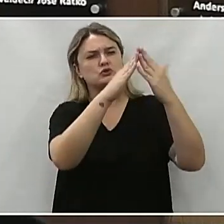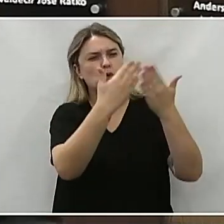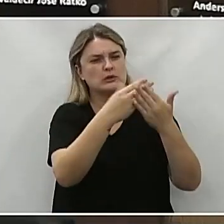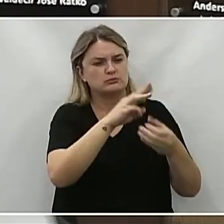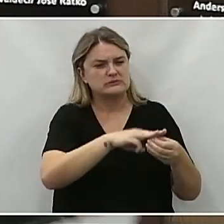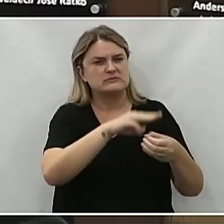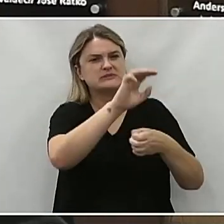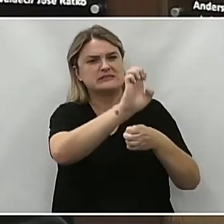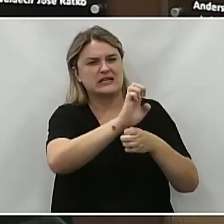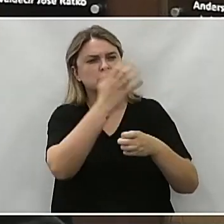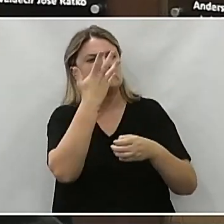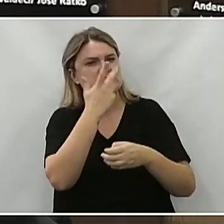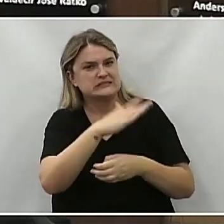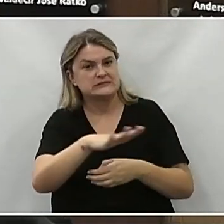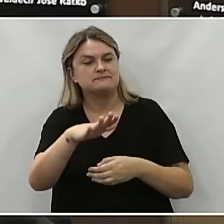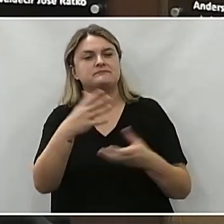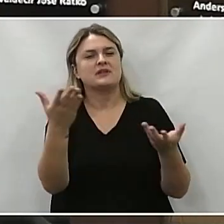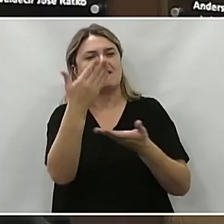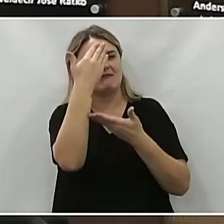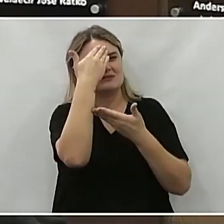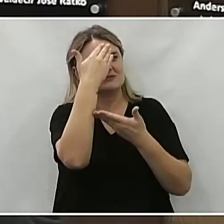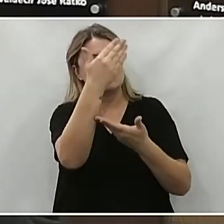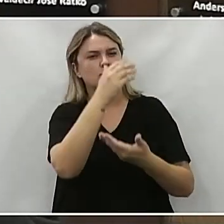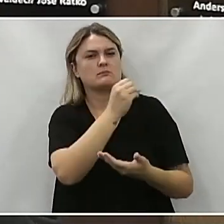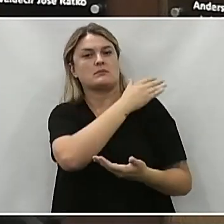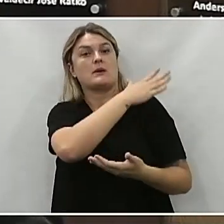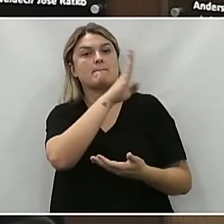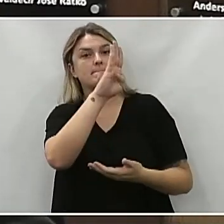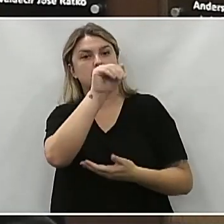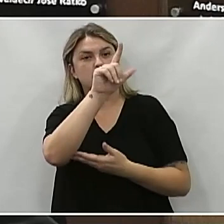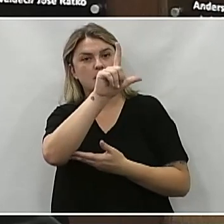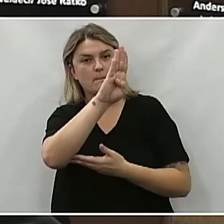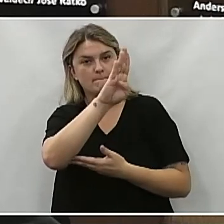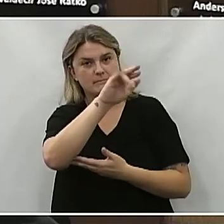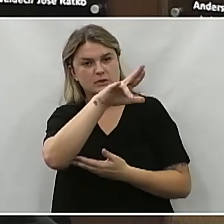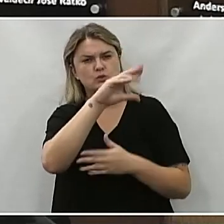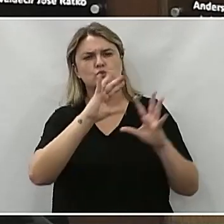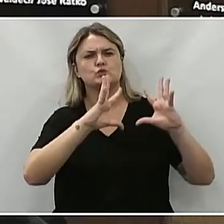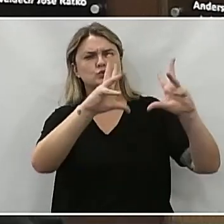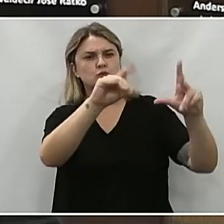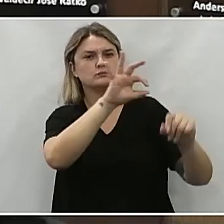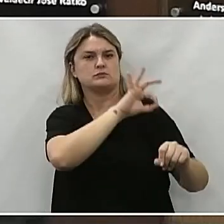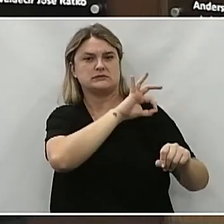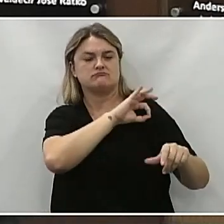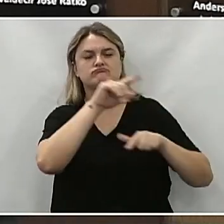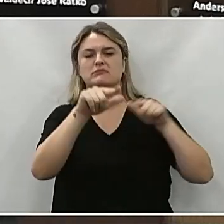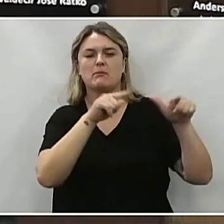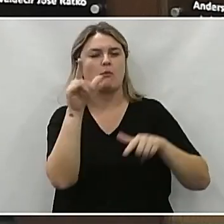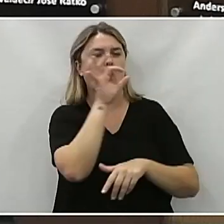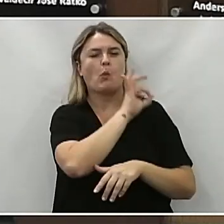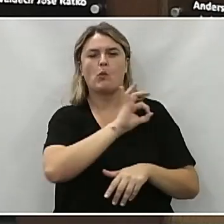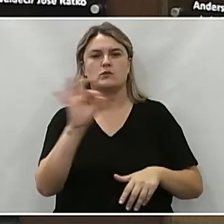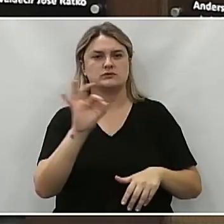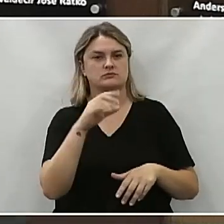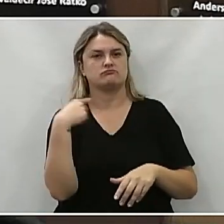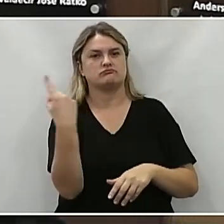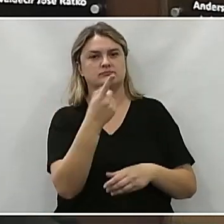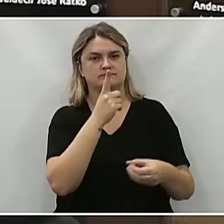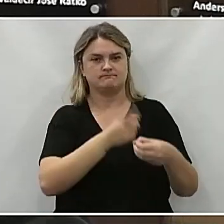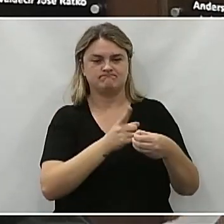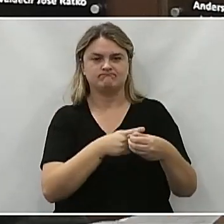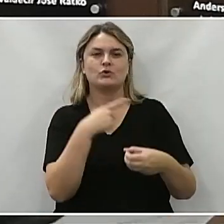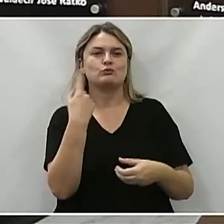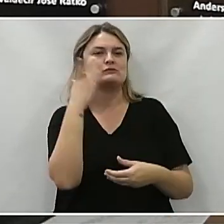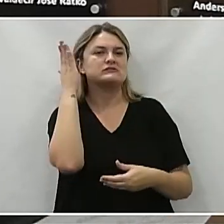então Agradeço também ao Comandante Balbino né E todos os policiais que prestam um excelente serviço à nossa cidade